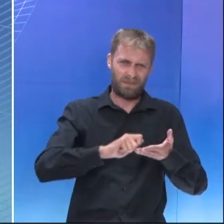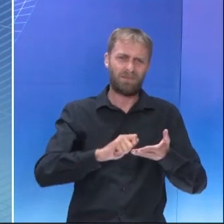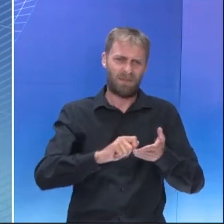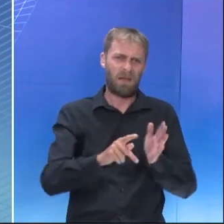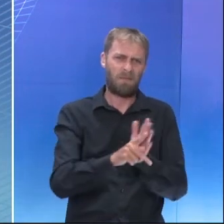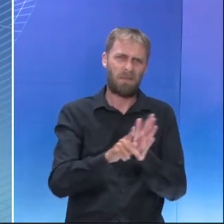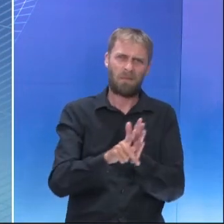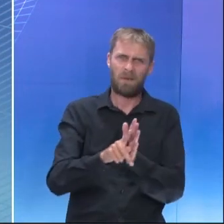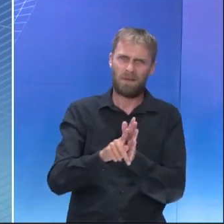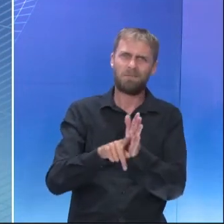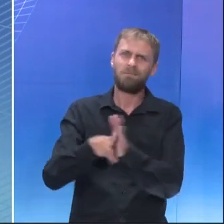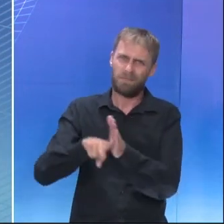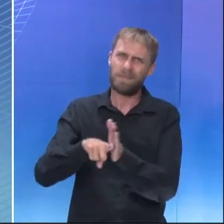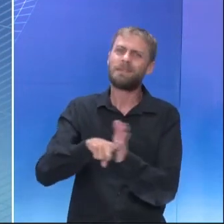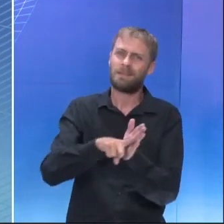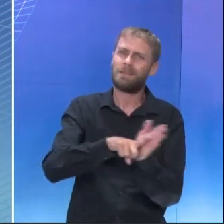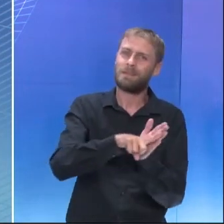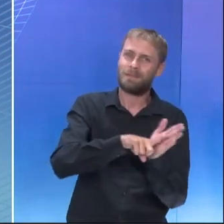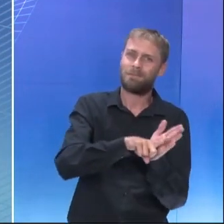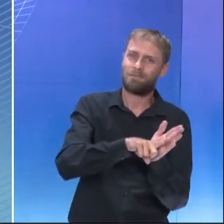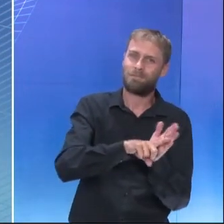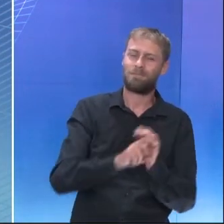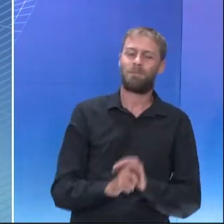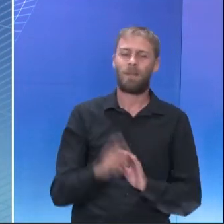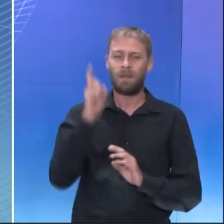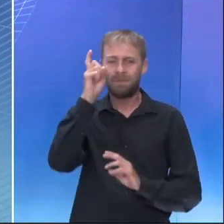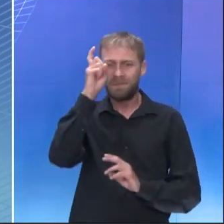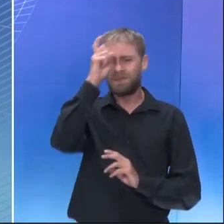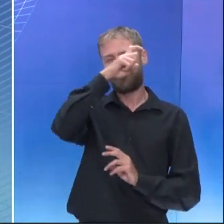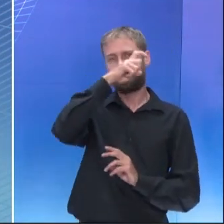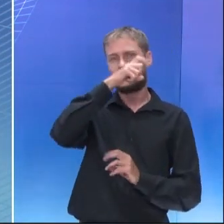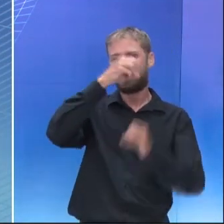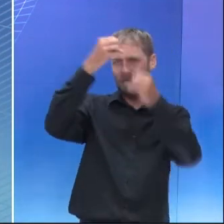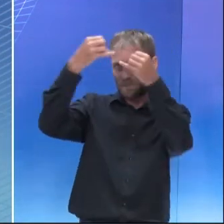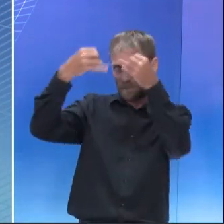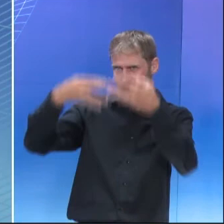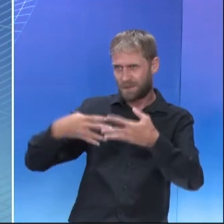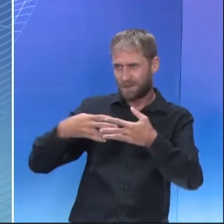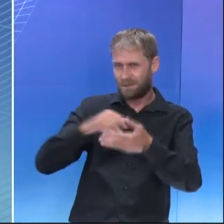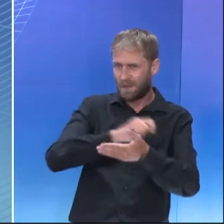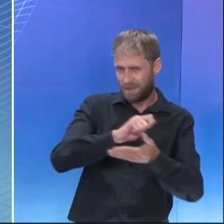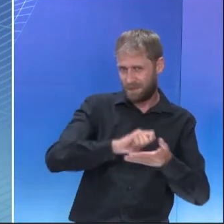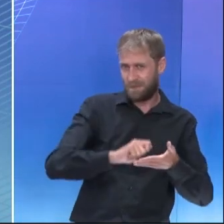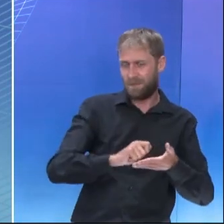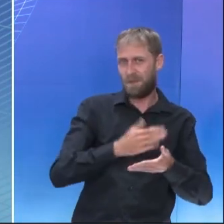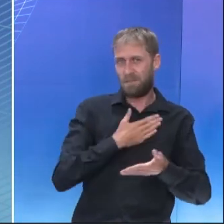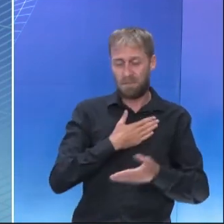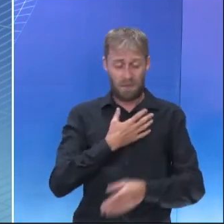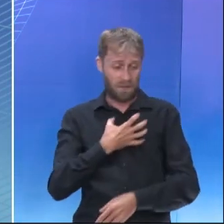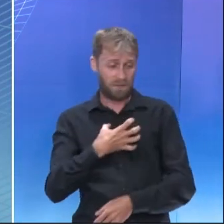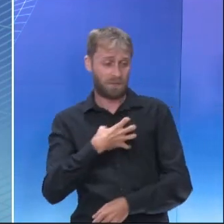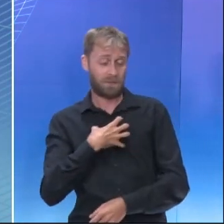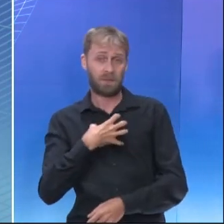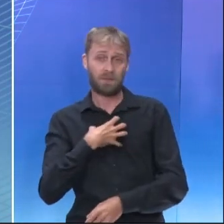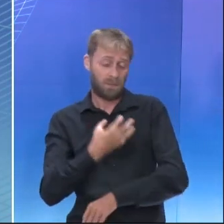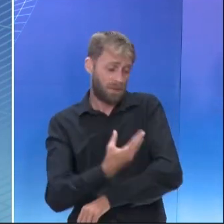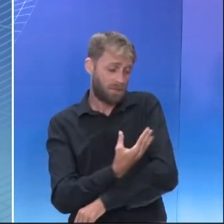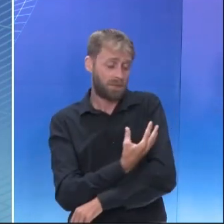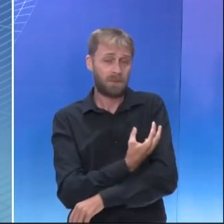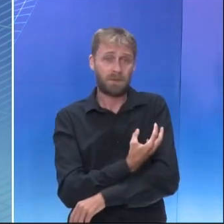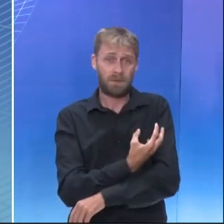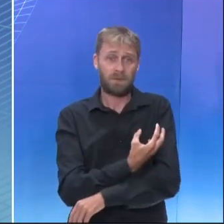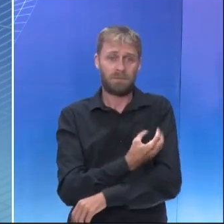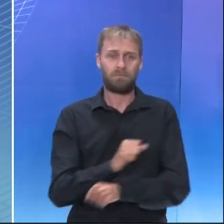o adjetivo, que é difícil. To describe my feelings about writing research